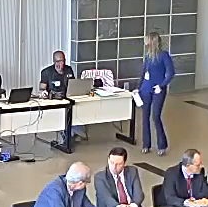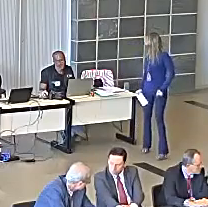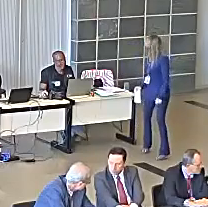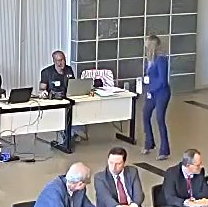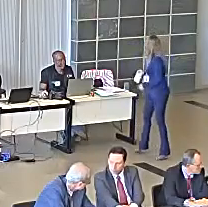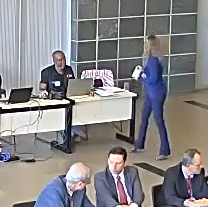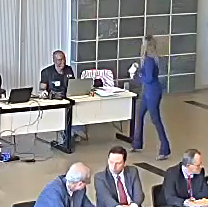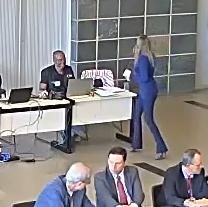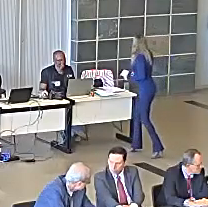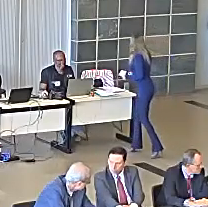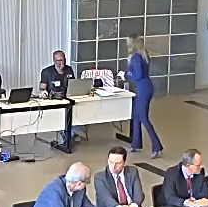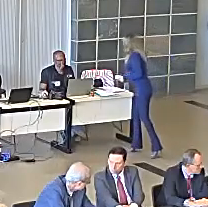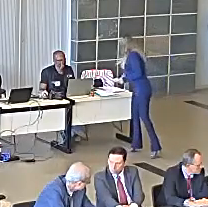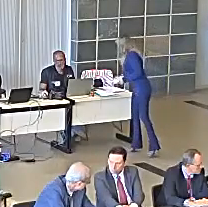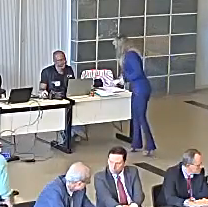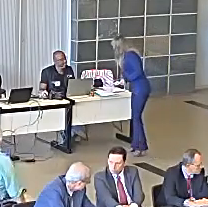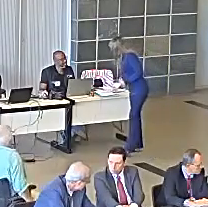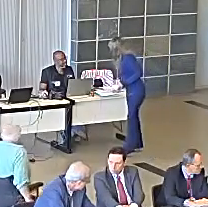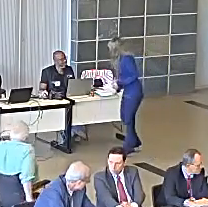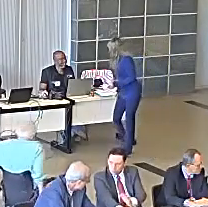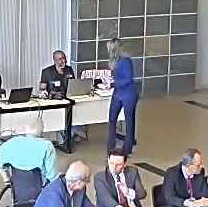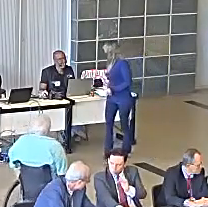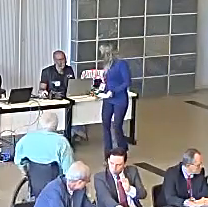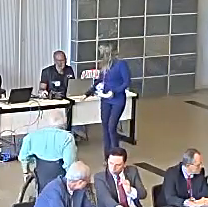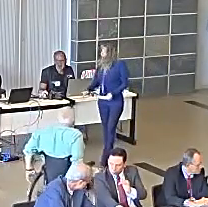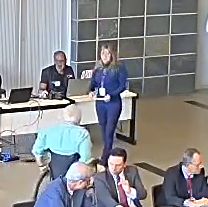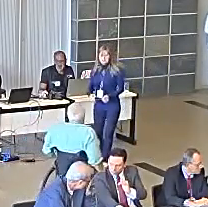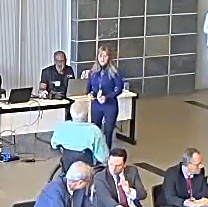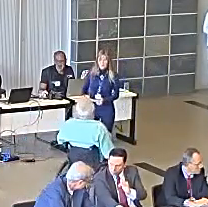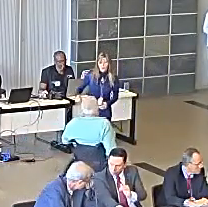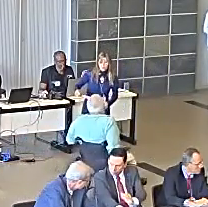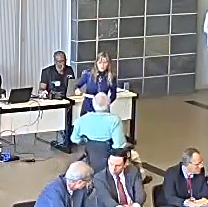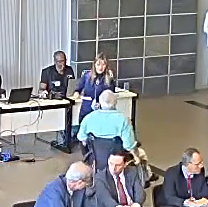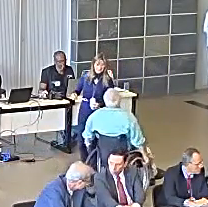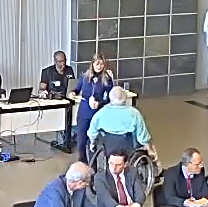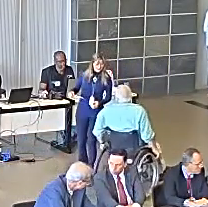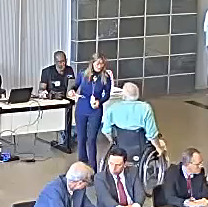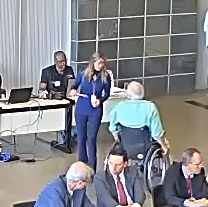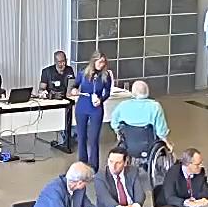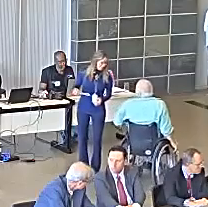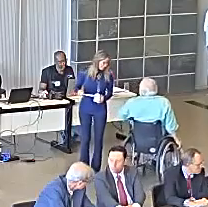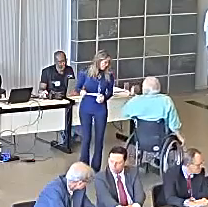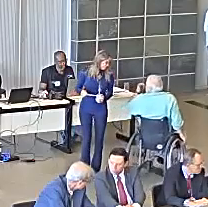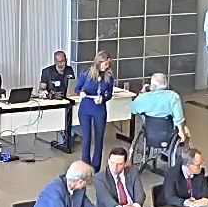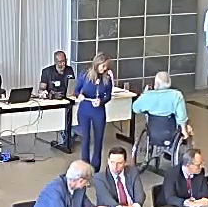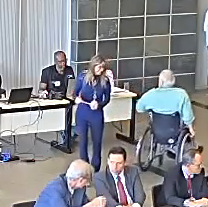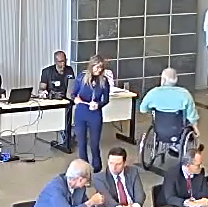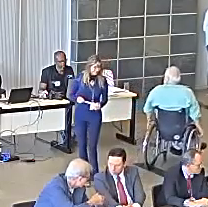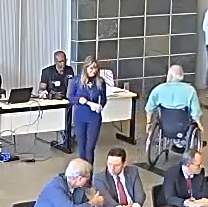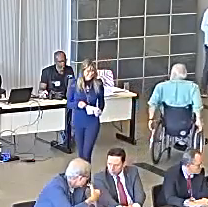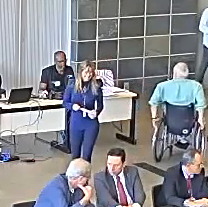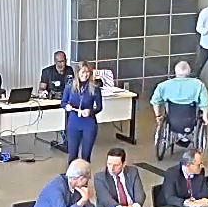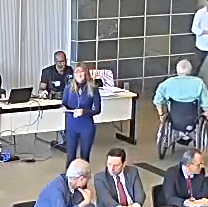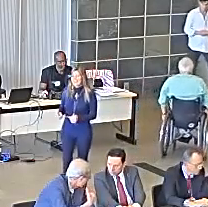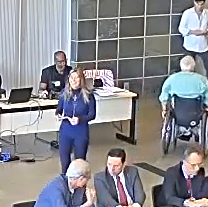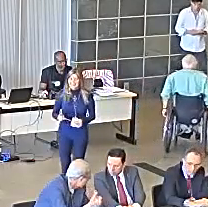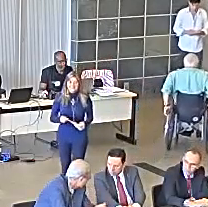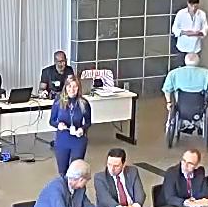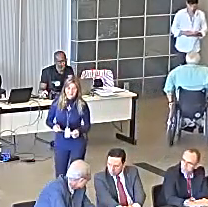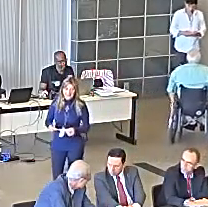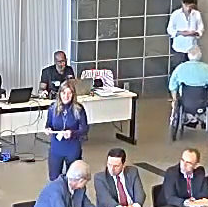problema da cultura do desrespeito às leis então como é que a gente vence essa questão